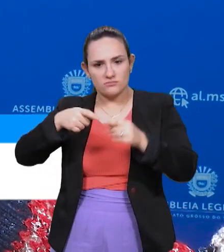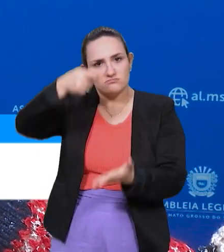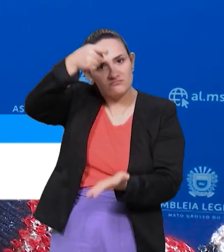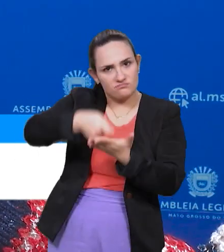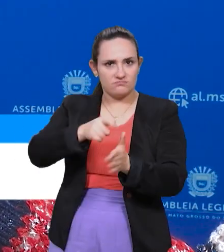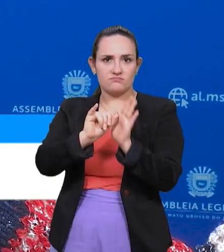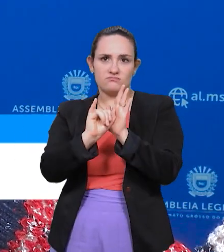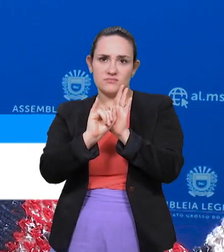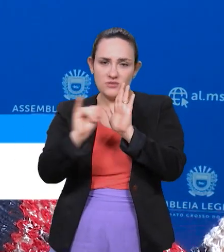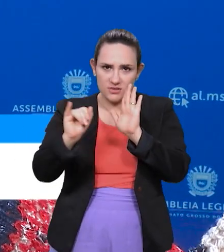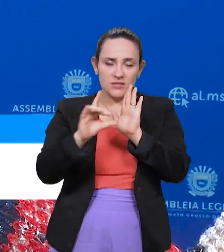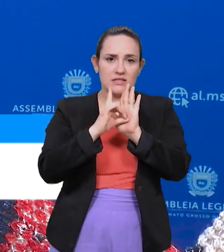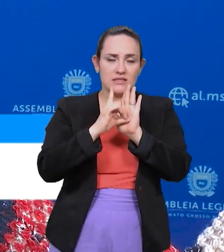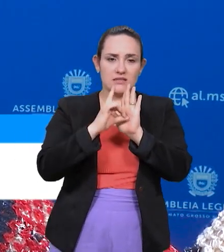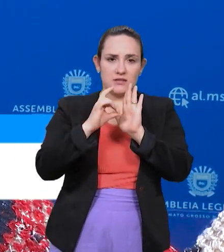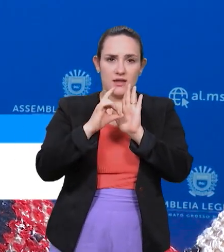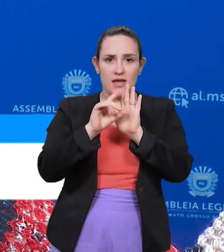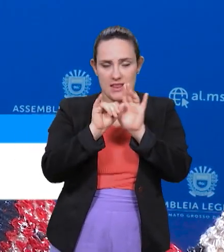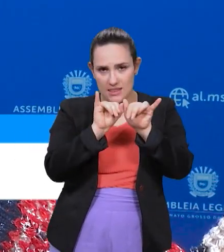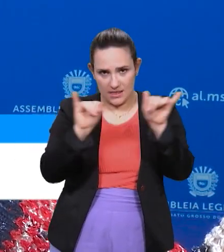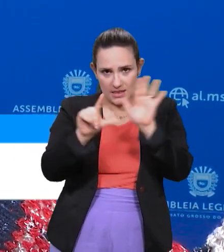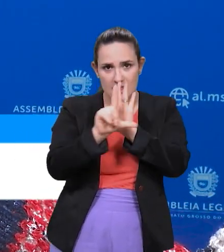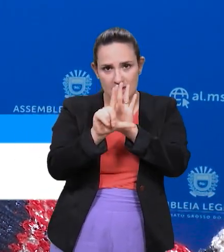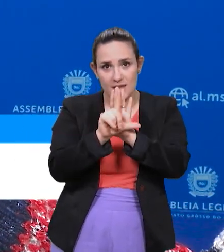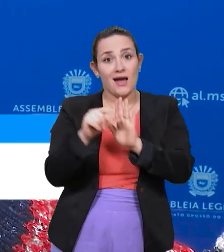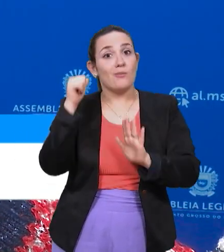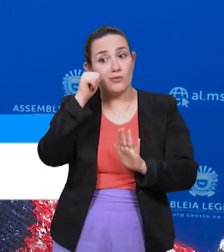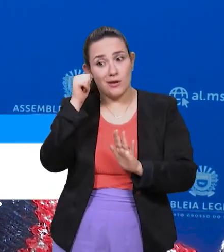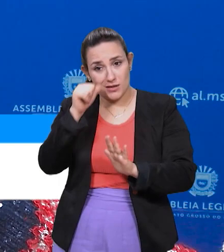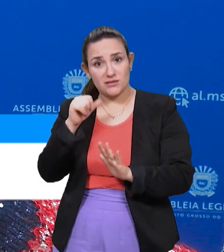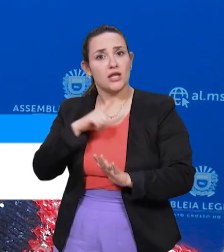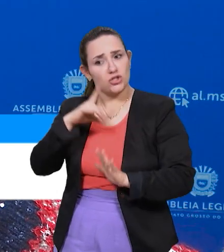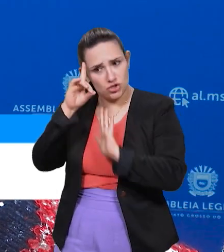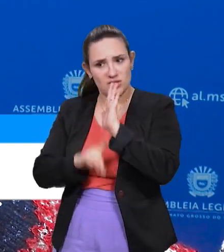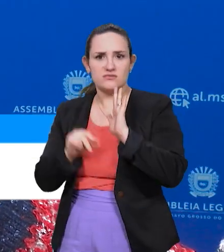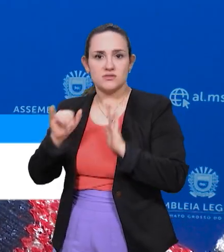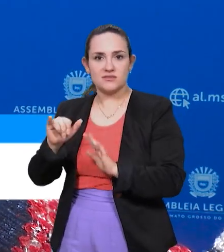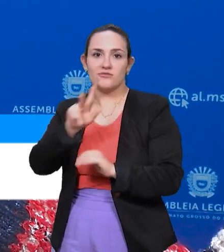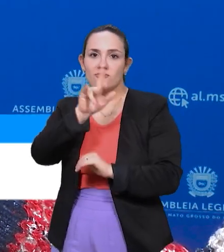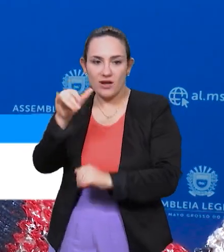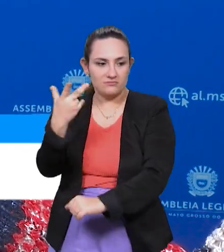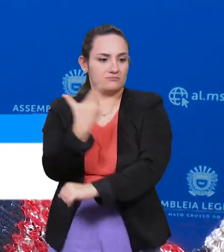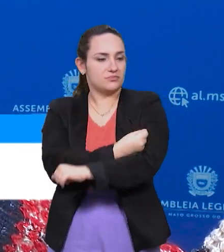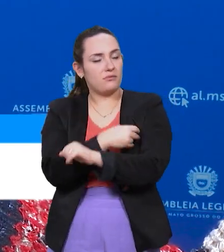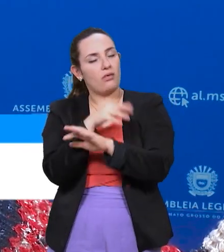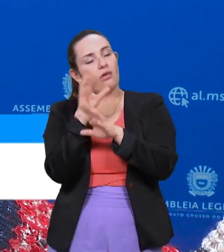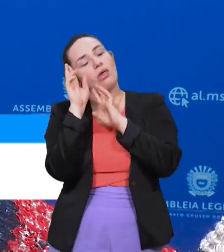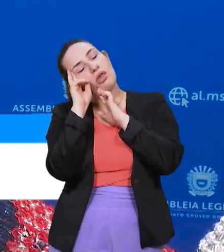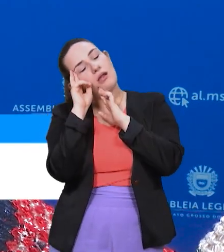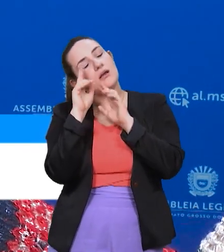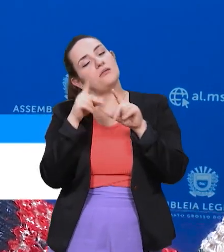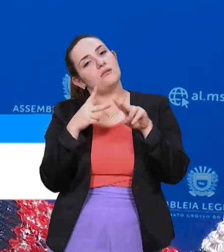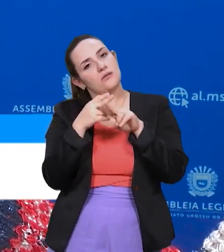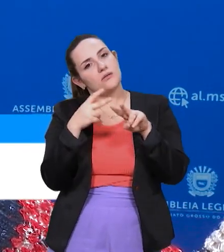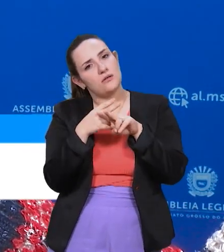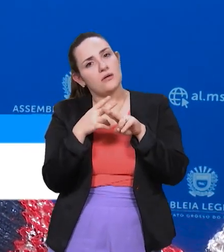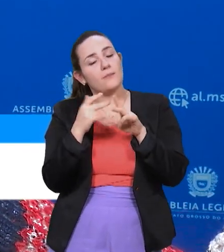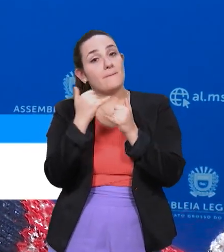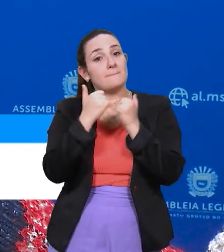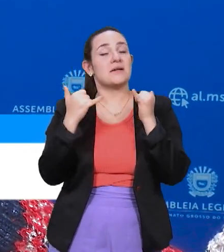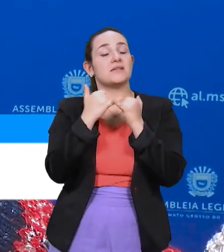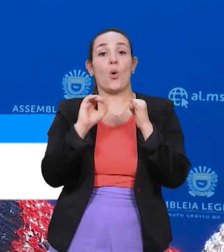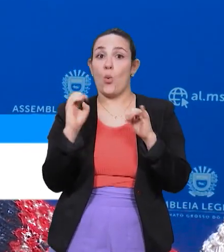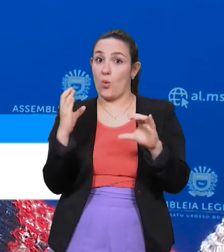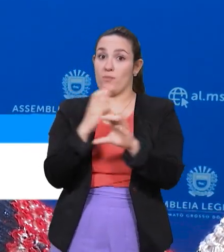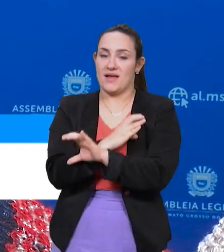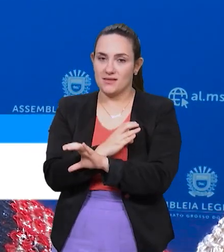sancionar, e aí sim nós vamos ter essa lei que de alguma forma ela dá esse direito para que as mulheres, quando elas estiverem sedadas, inconscientes,